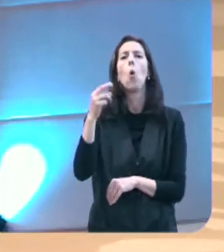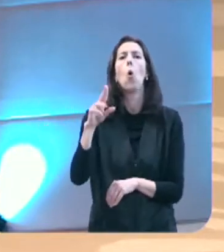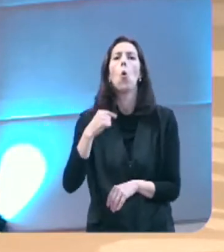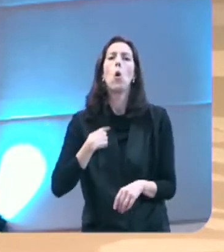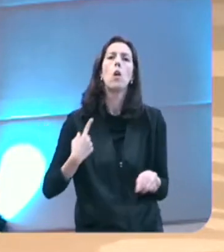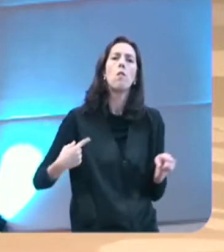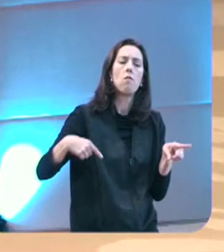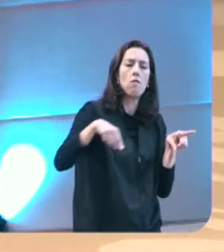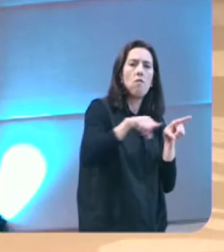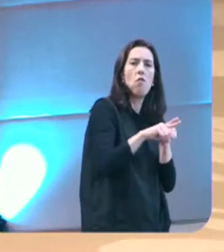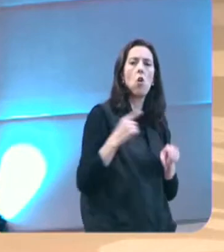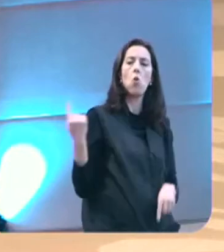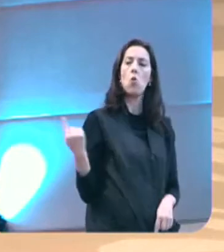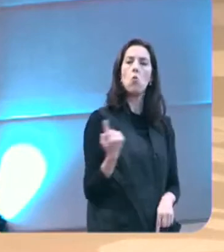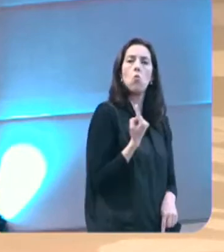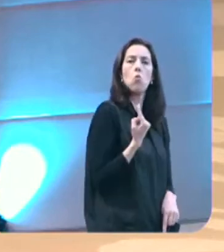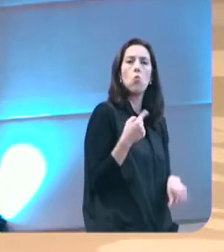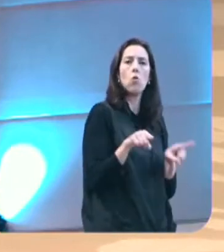sobre a sua vida,